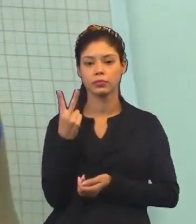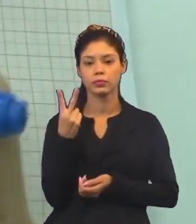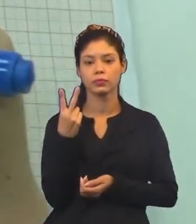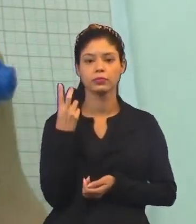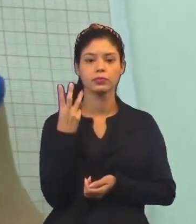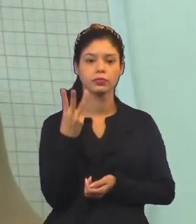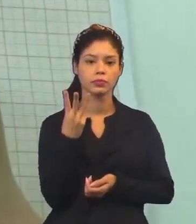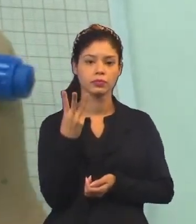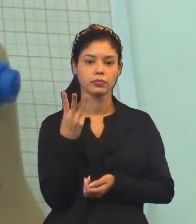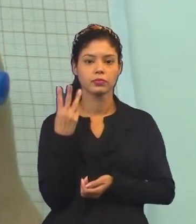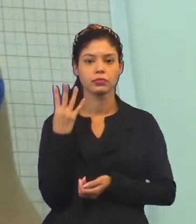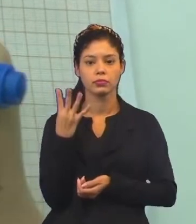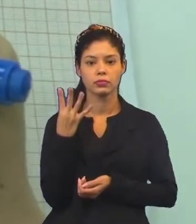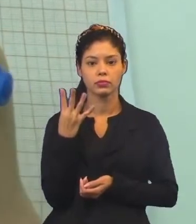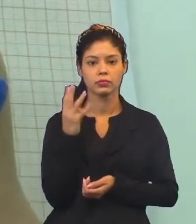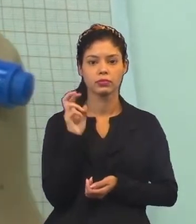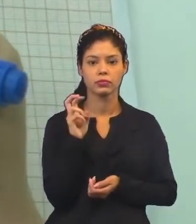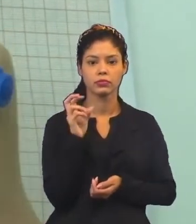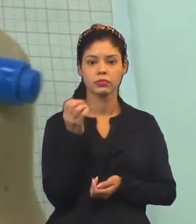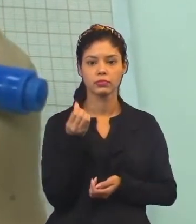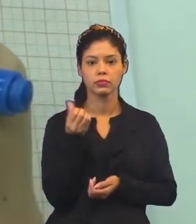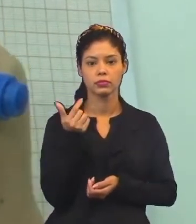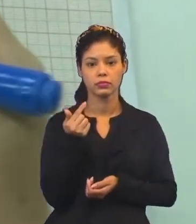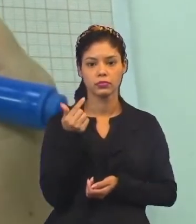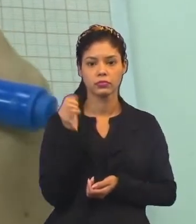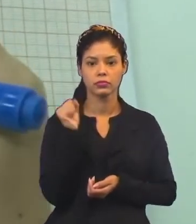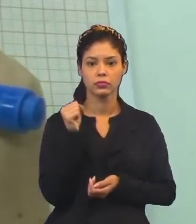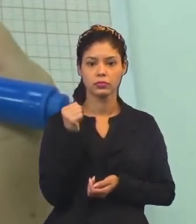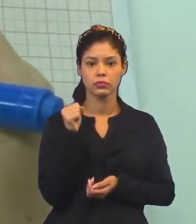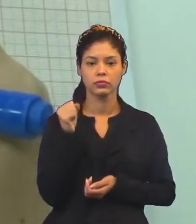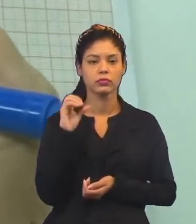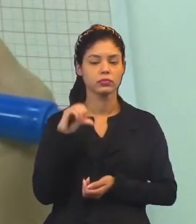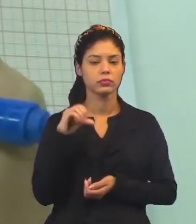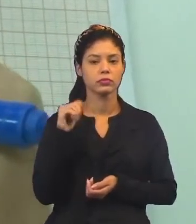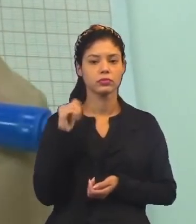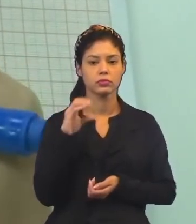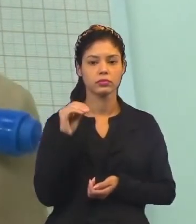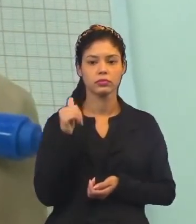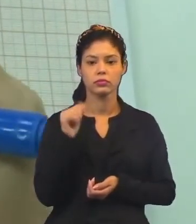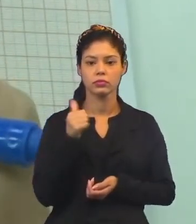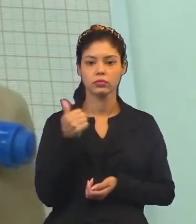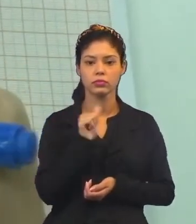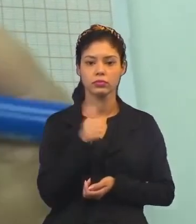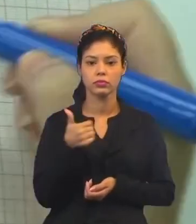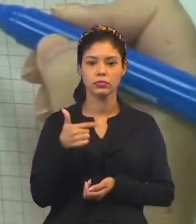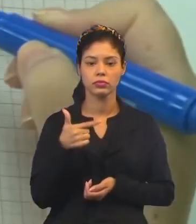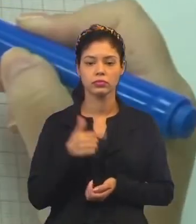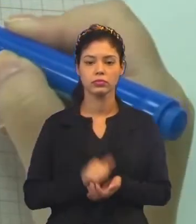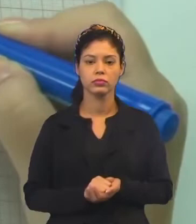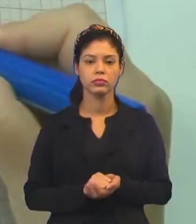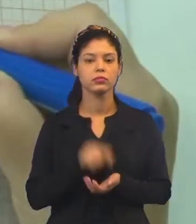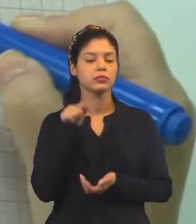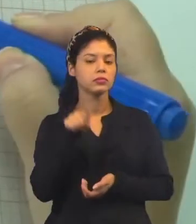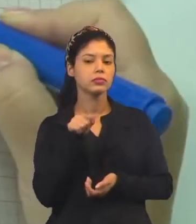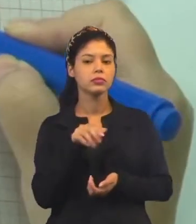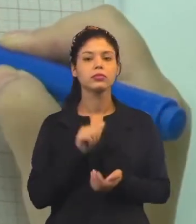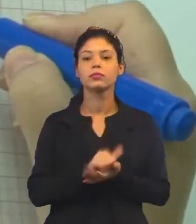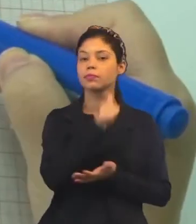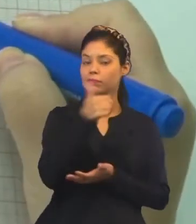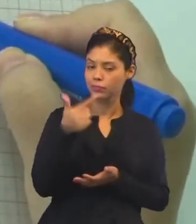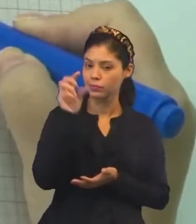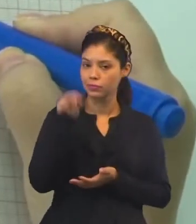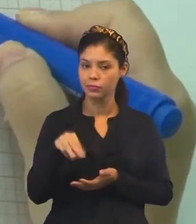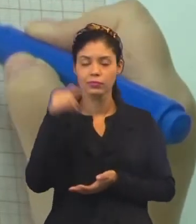1, 2, 3, 4, 5, 6, 7, 8, 9, 10, 11, 12. Então, aqui eu